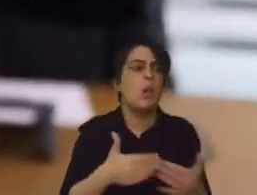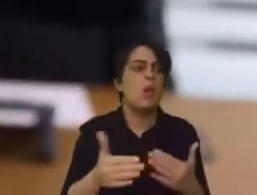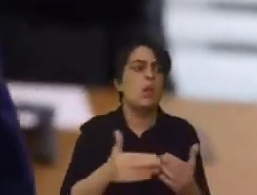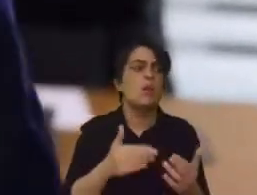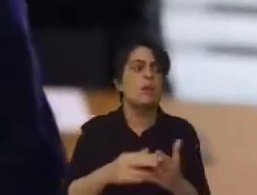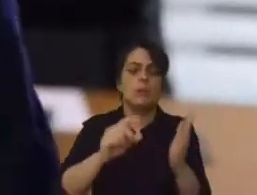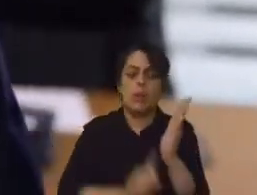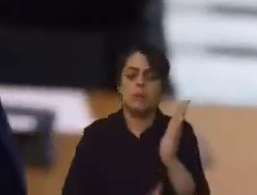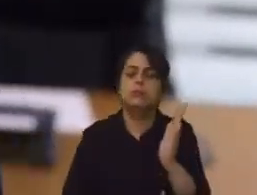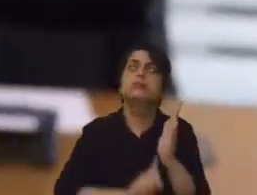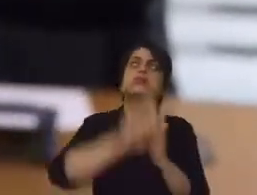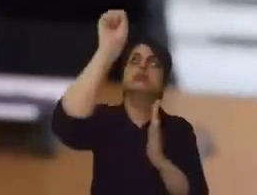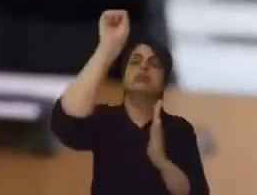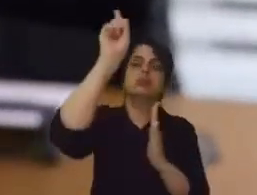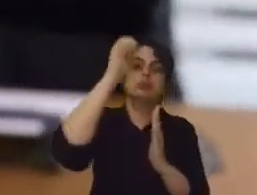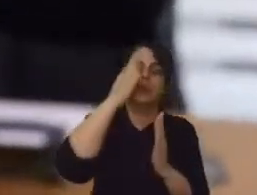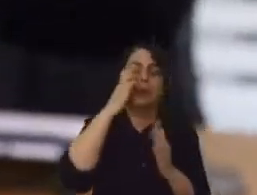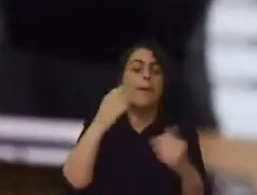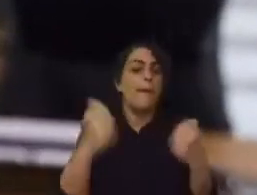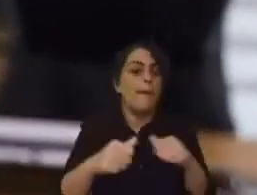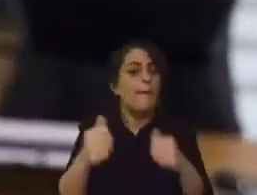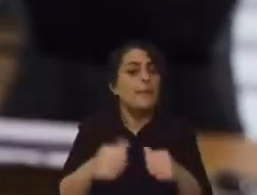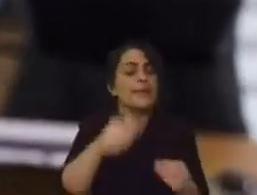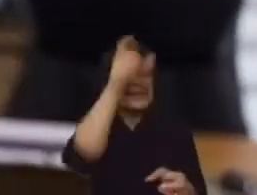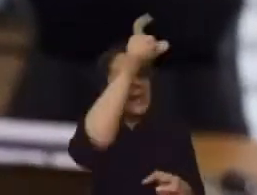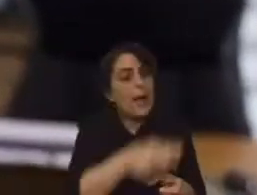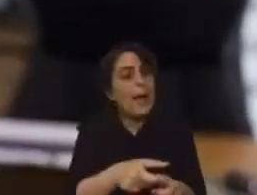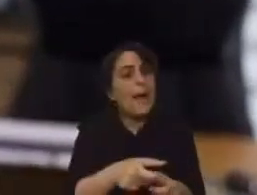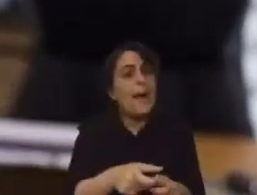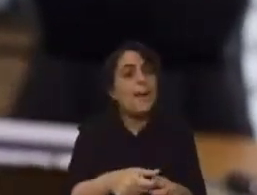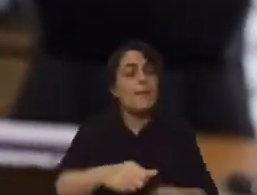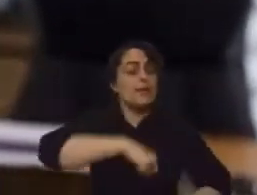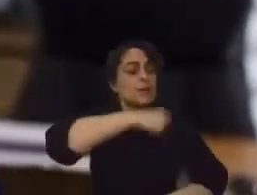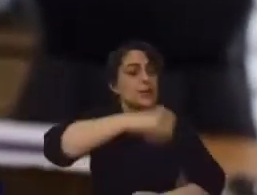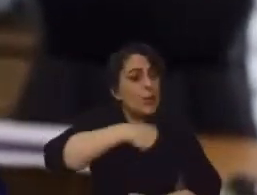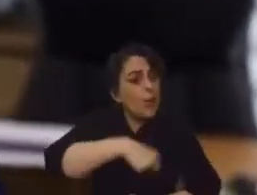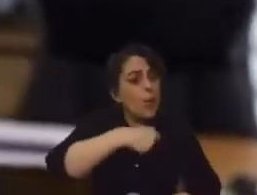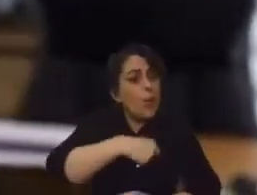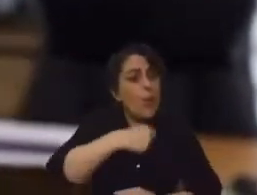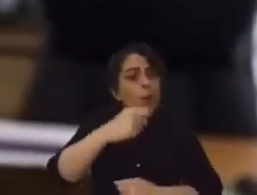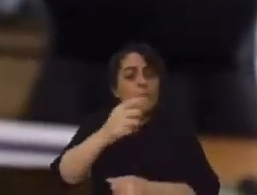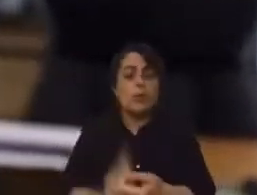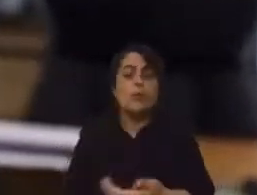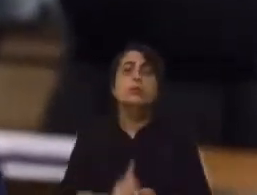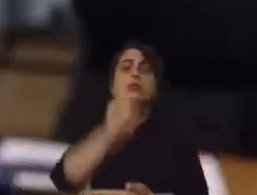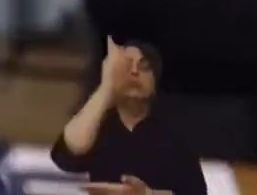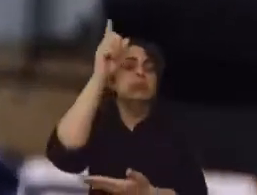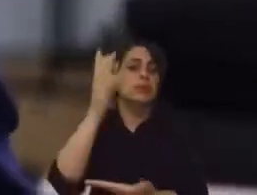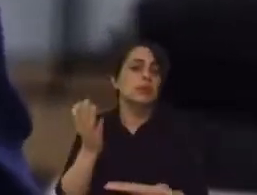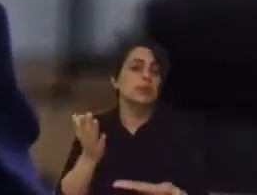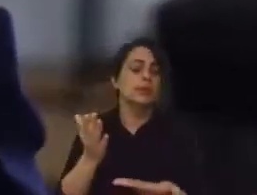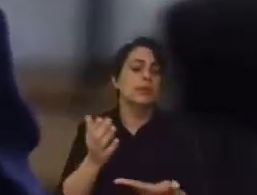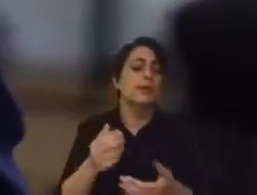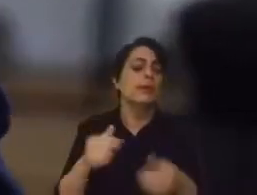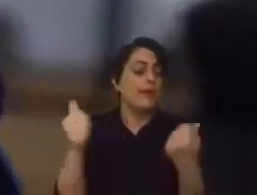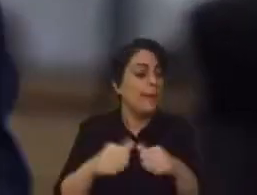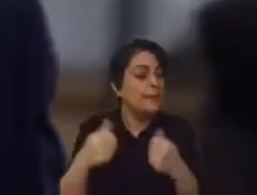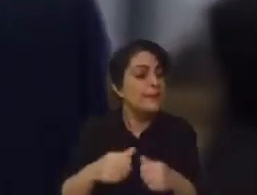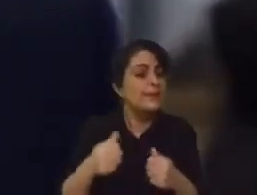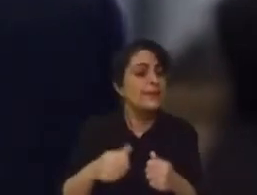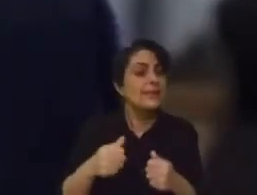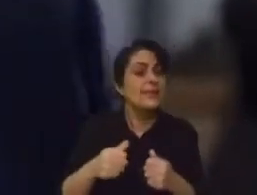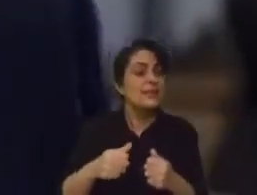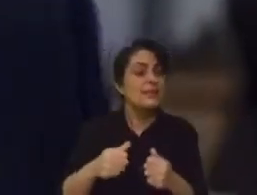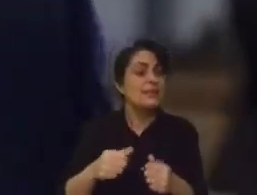foguete. Vai ter que ter alguém para fazer comida para se comer nesse foguete. E vai ter alguém para fazer comida no outro mundo que os